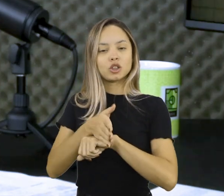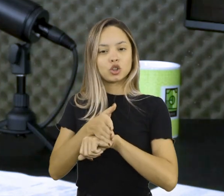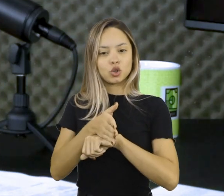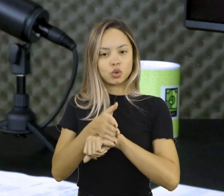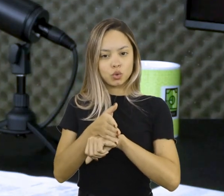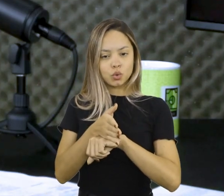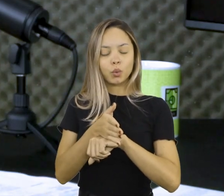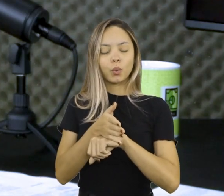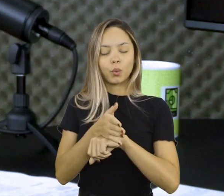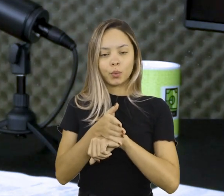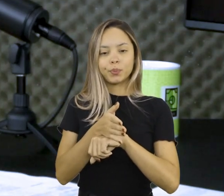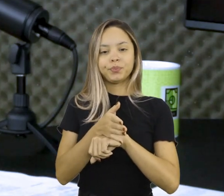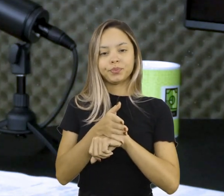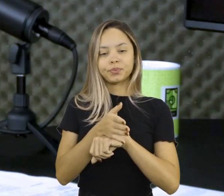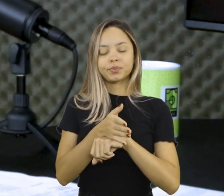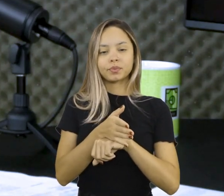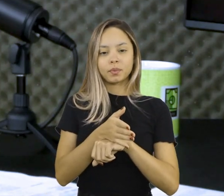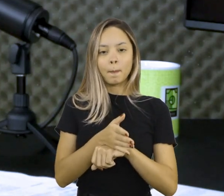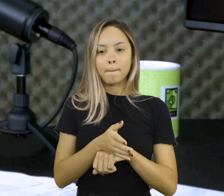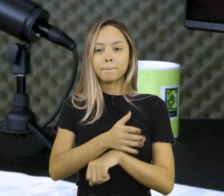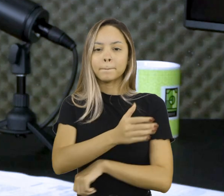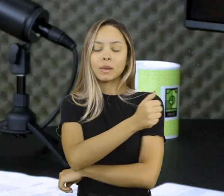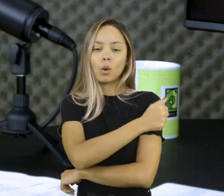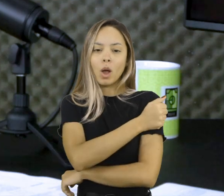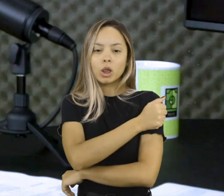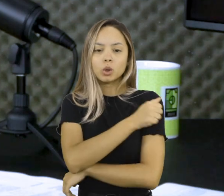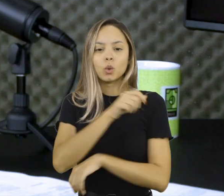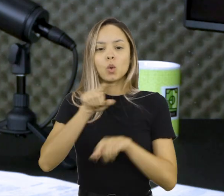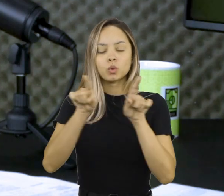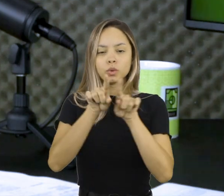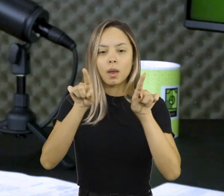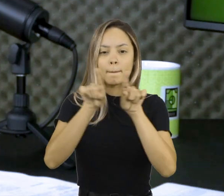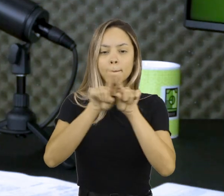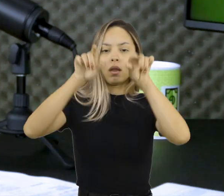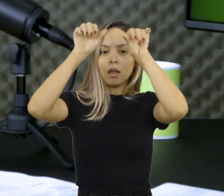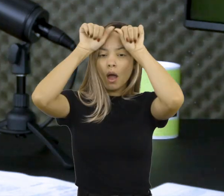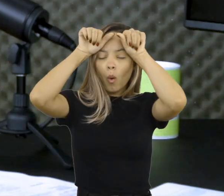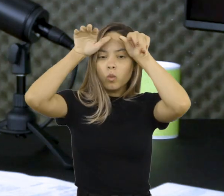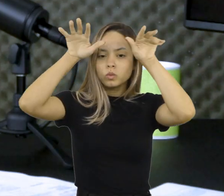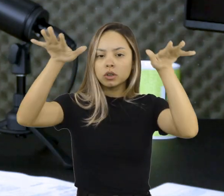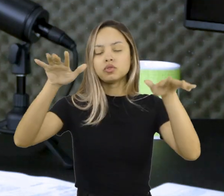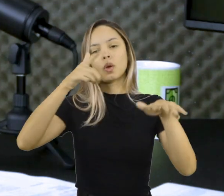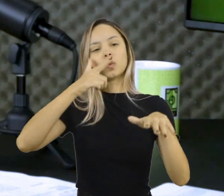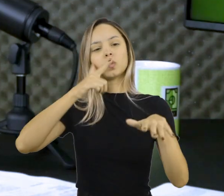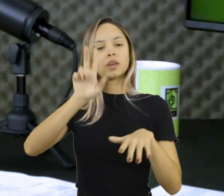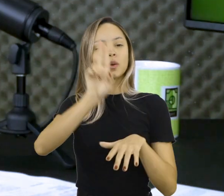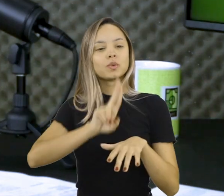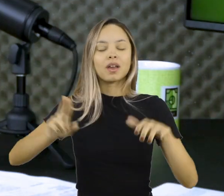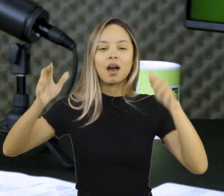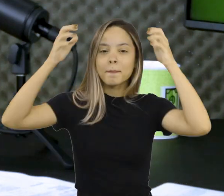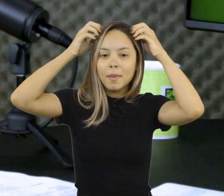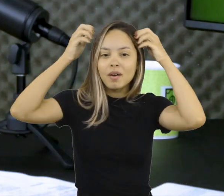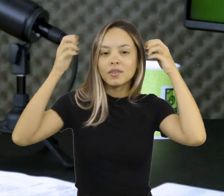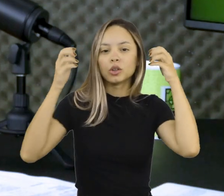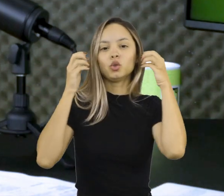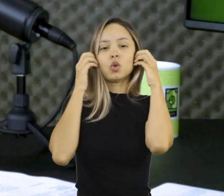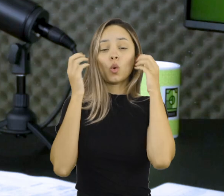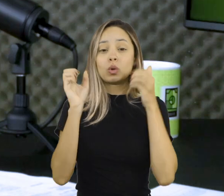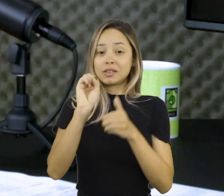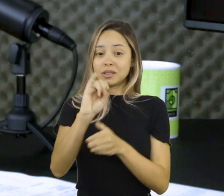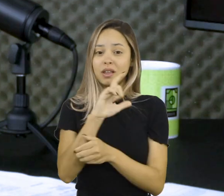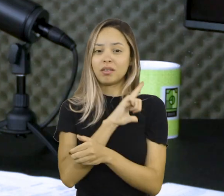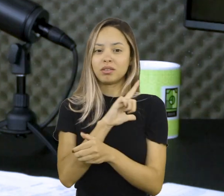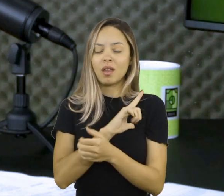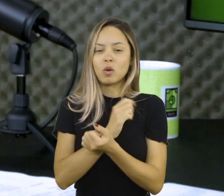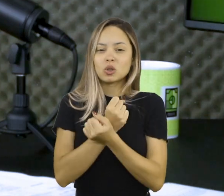deixar aquele aquele estudante com teia usar o o abafador dele se ele tem uma sobrecarga